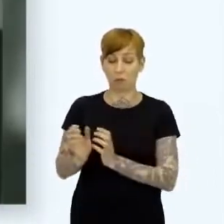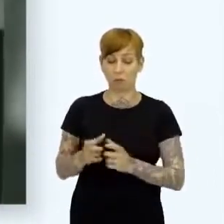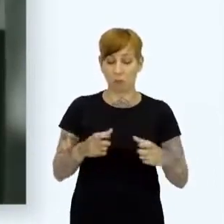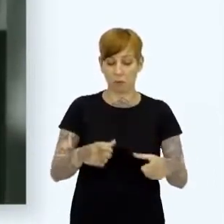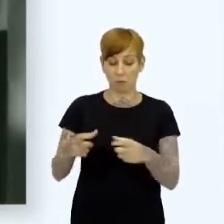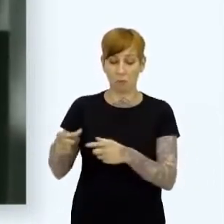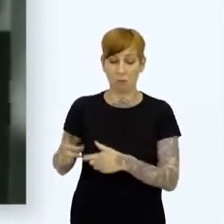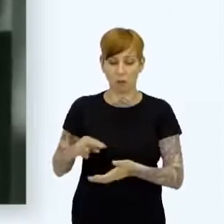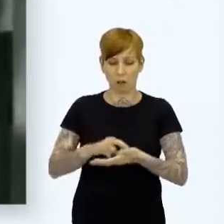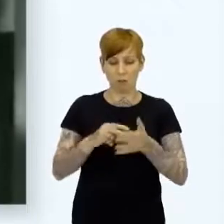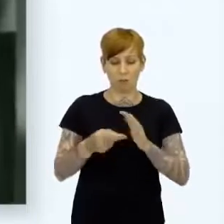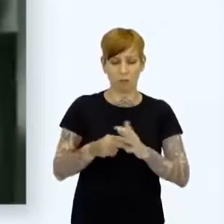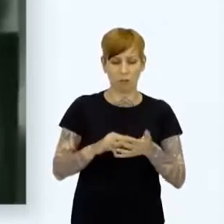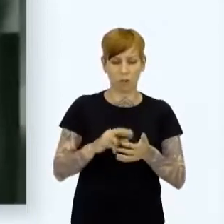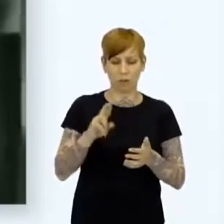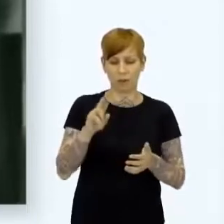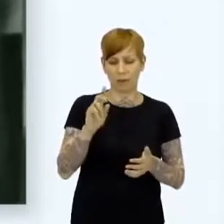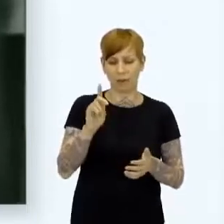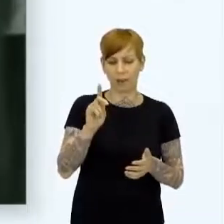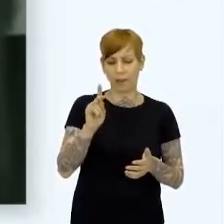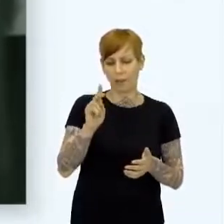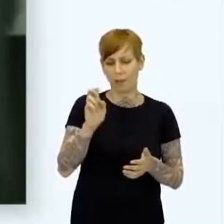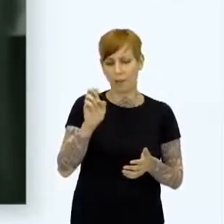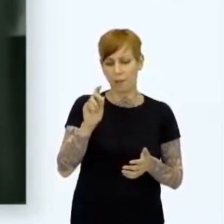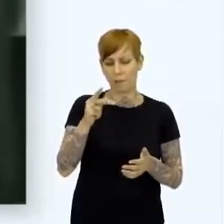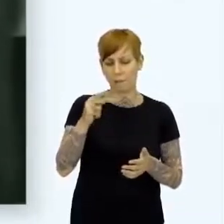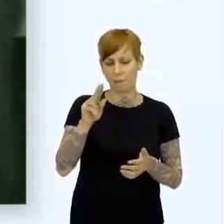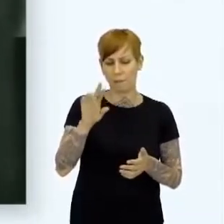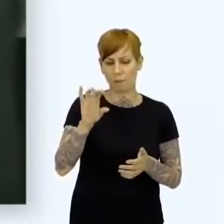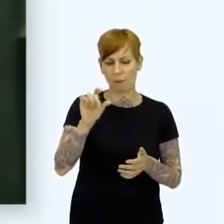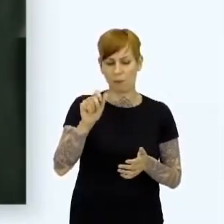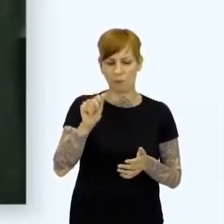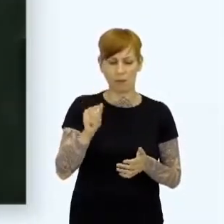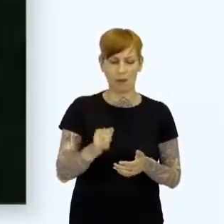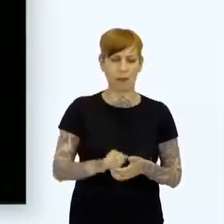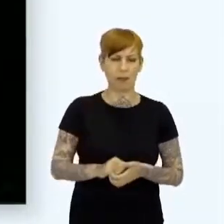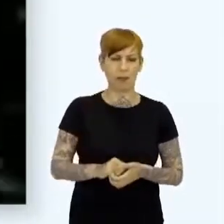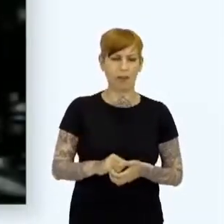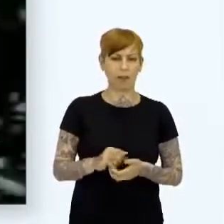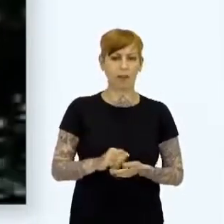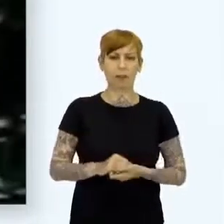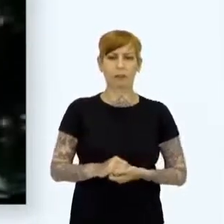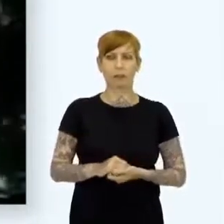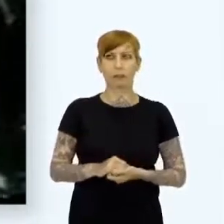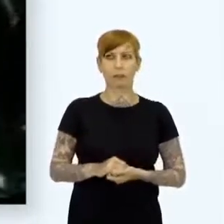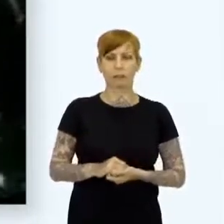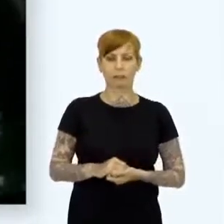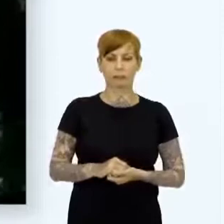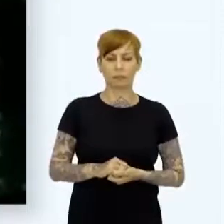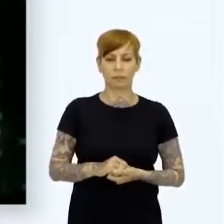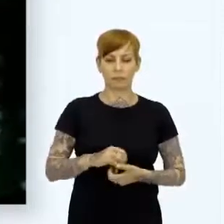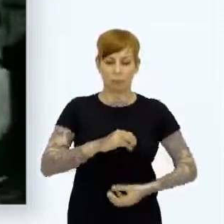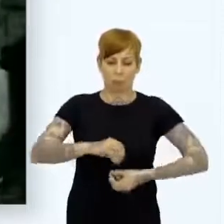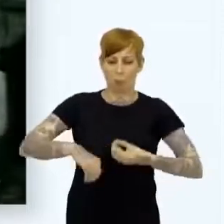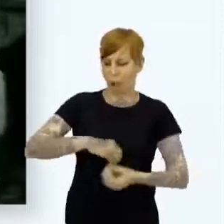sejam envolvidas no maremoto da demagogia e da sedição. A turbulência política e o